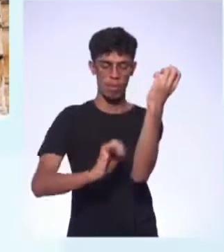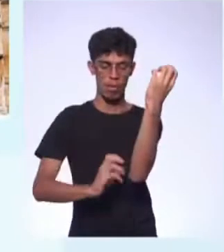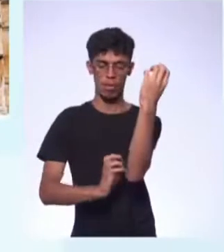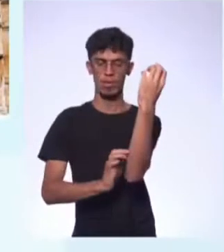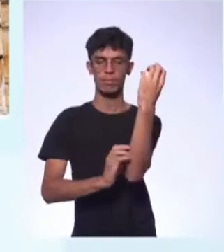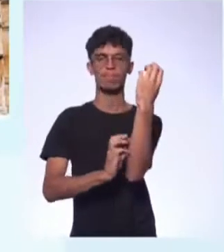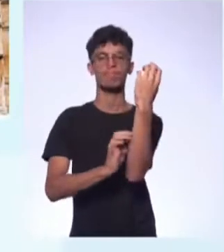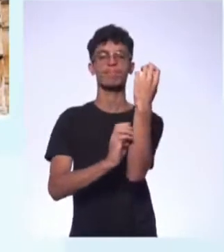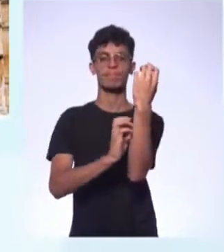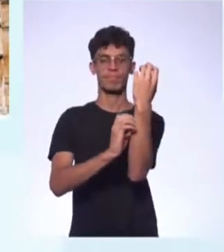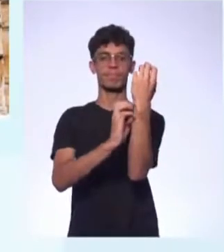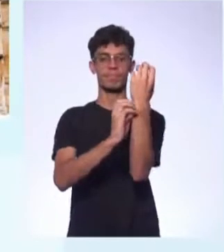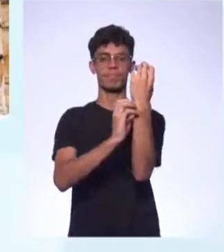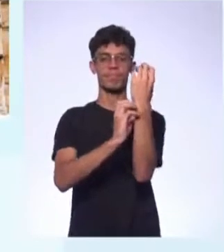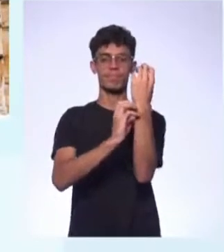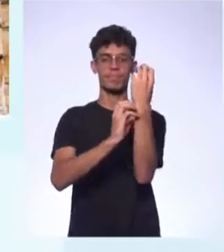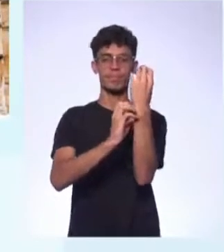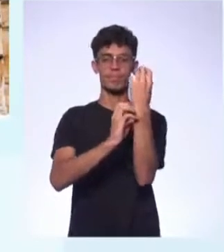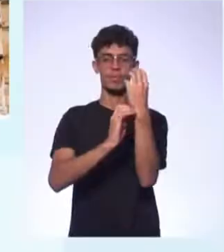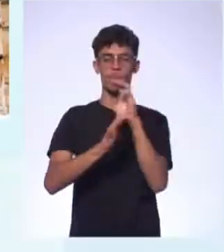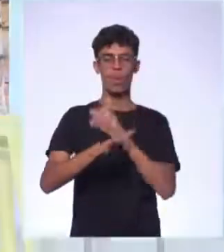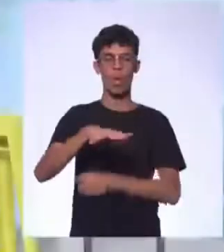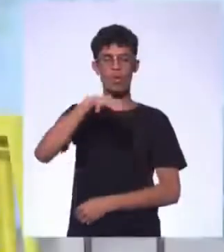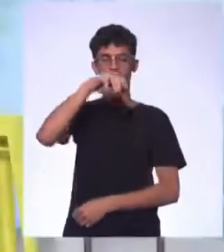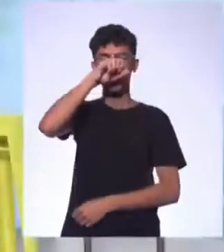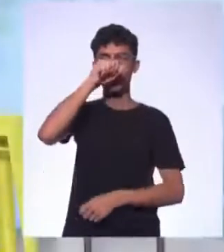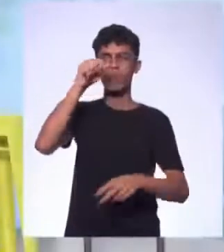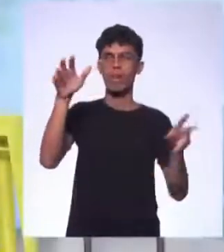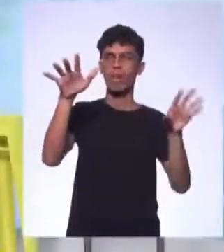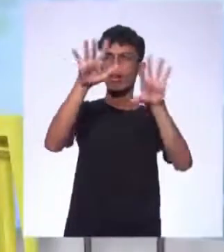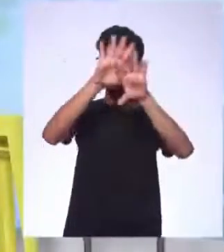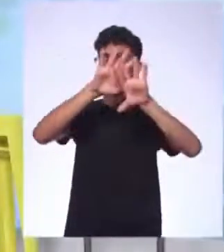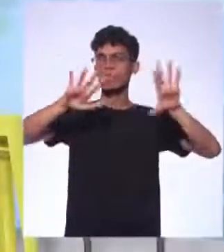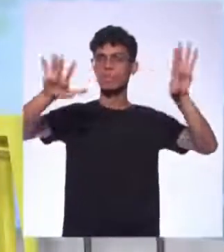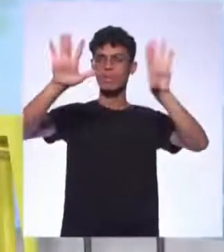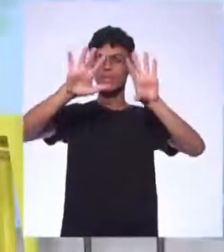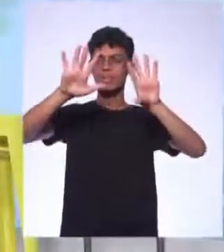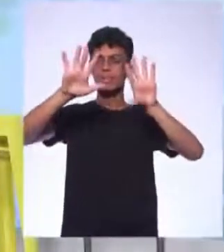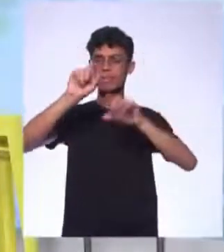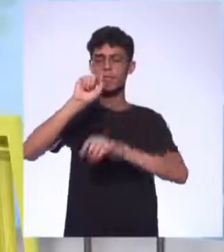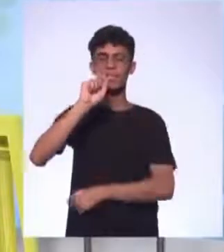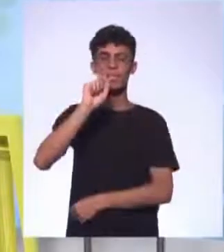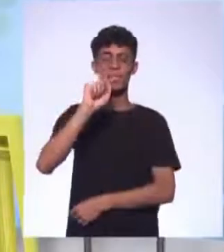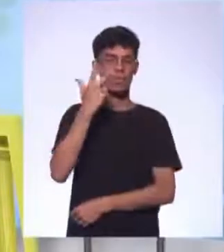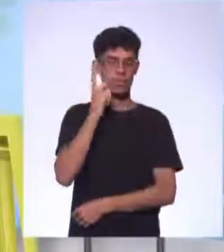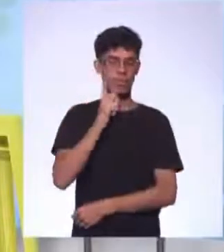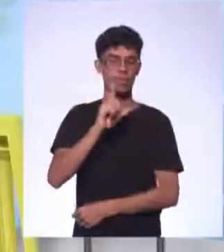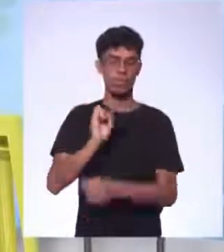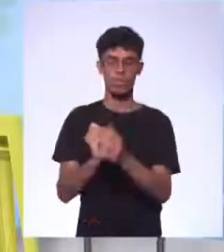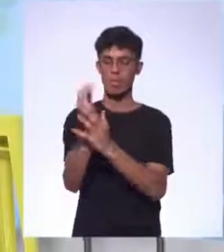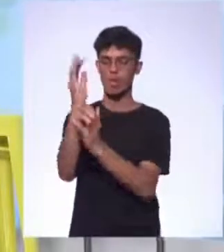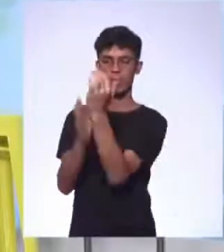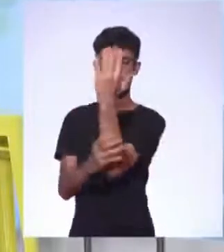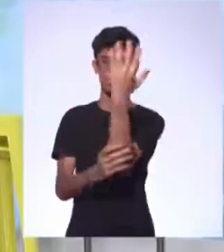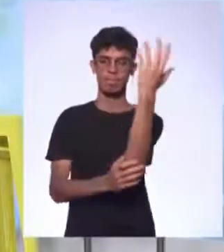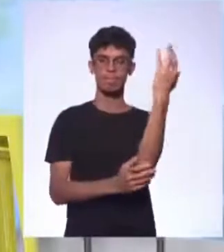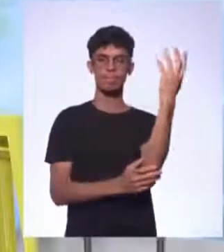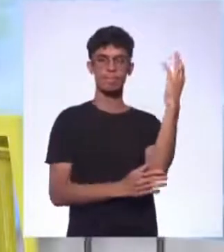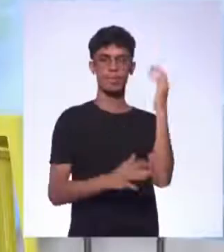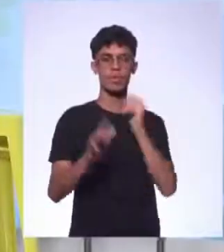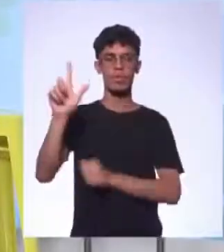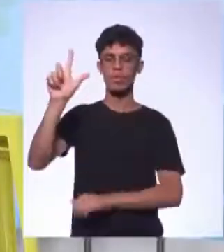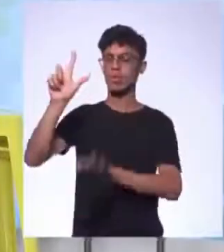aí vai deixando o ar contaminado. Aqui as estátuas também, né? Se você observar a imagem, ela